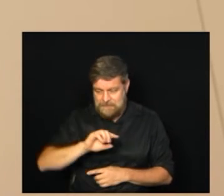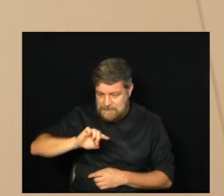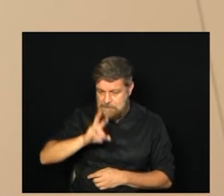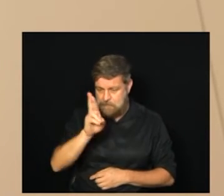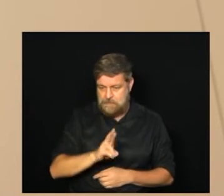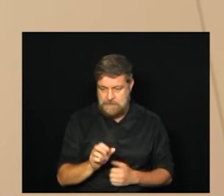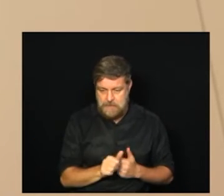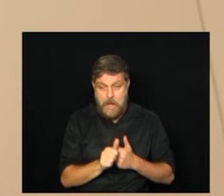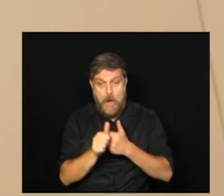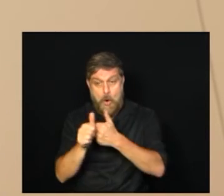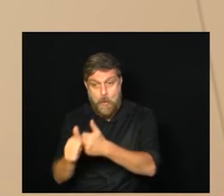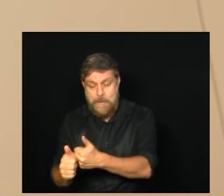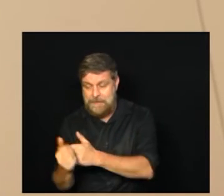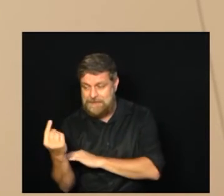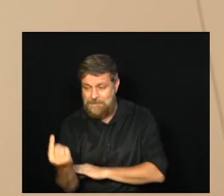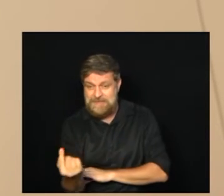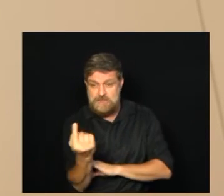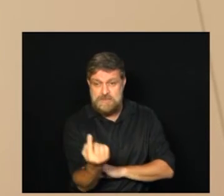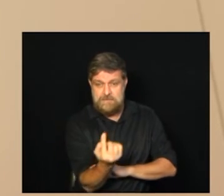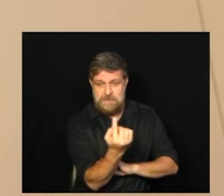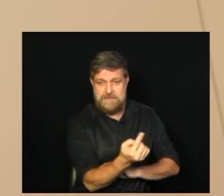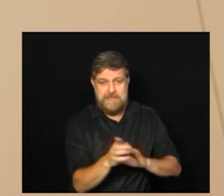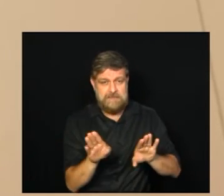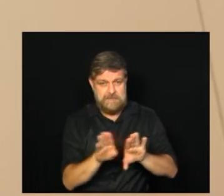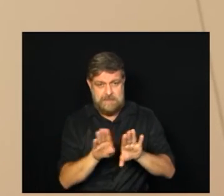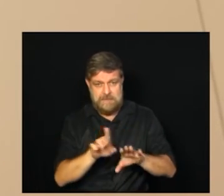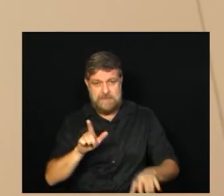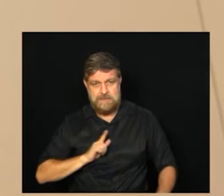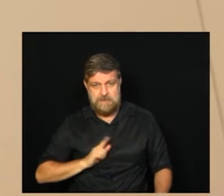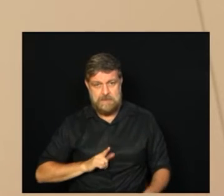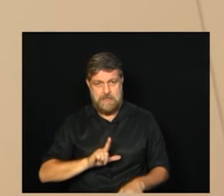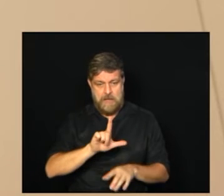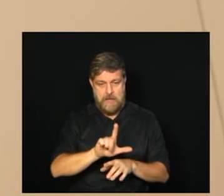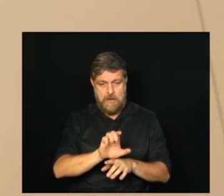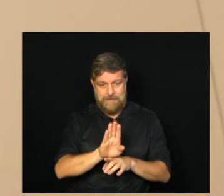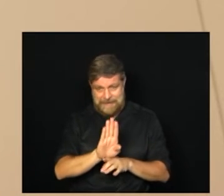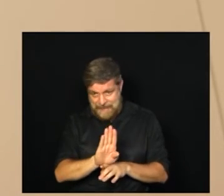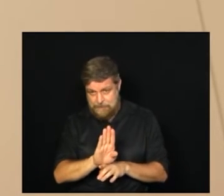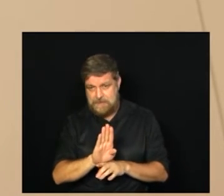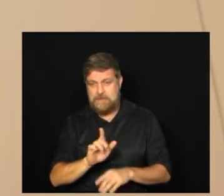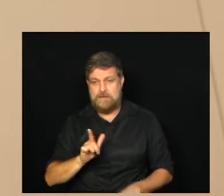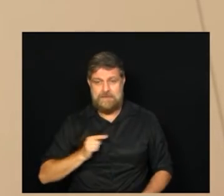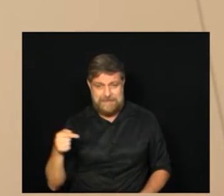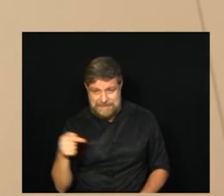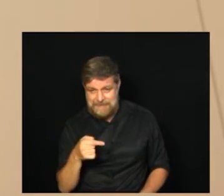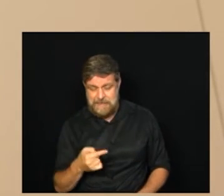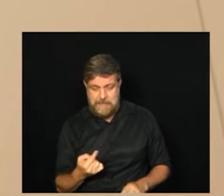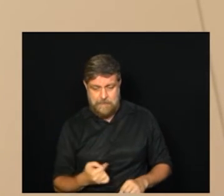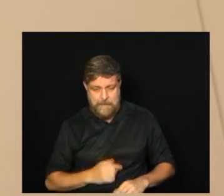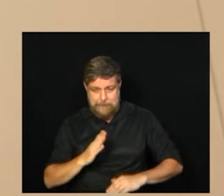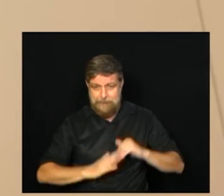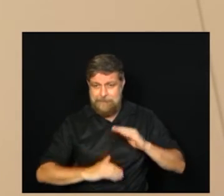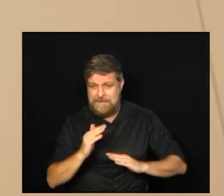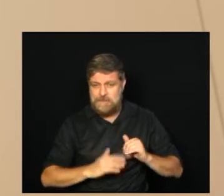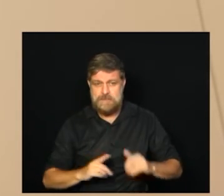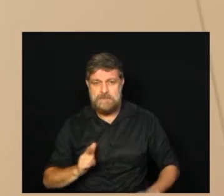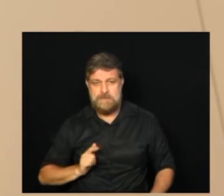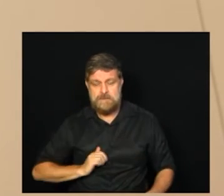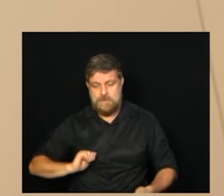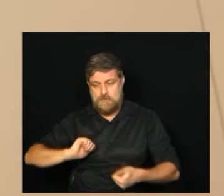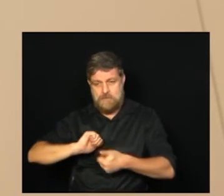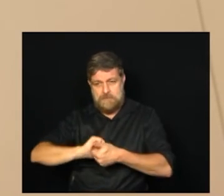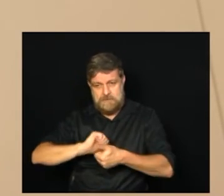Obrigado. Nós aqui agradecemos, então. Sucesso financeiro para todos vocês. Para todos nós, então, o Tiago Cesp participando